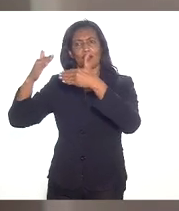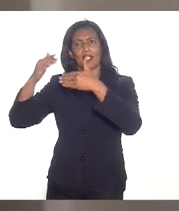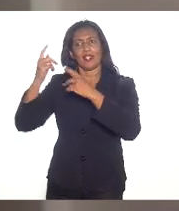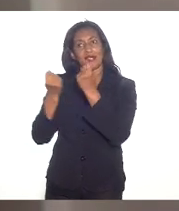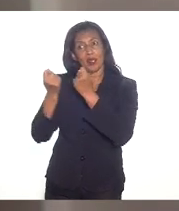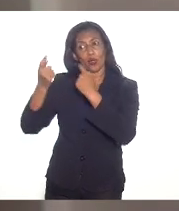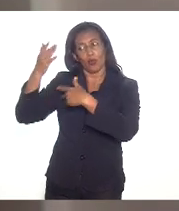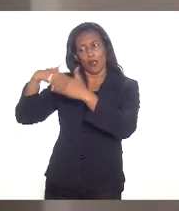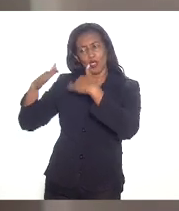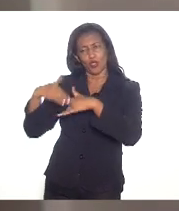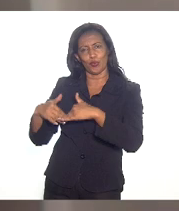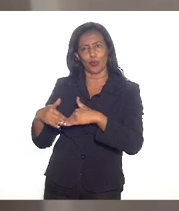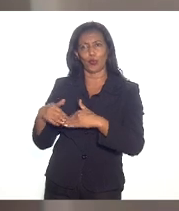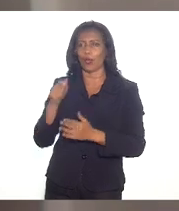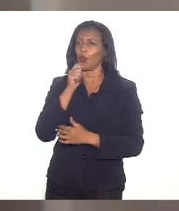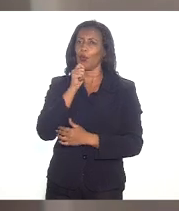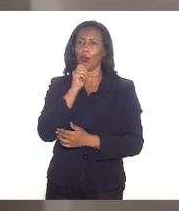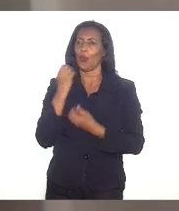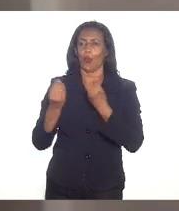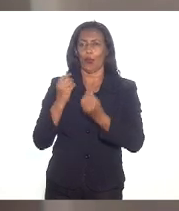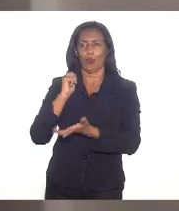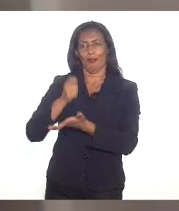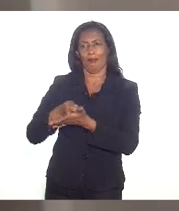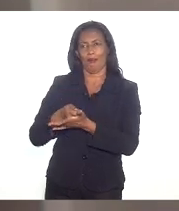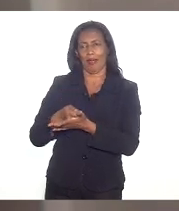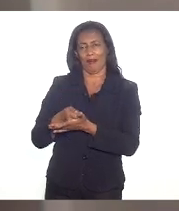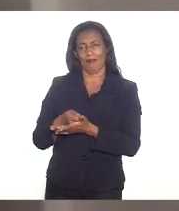economia cai. Pode, por favor.